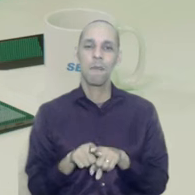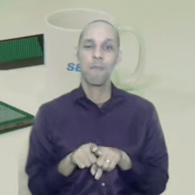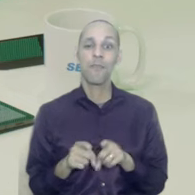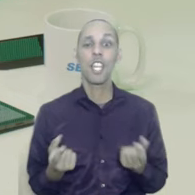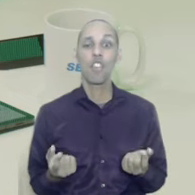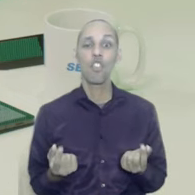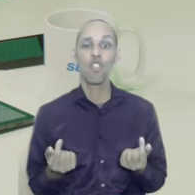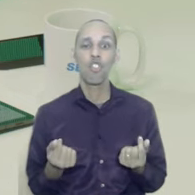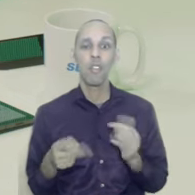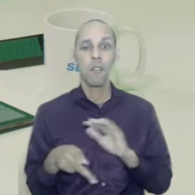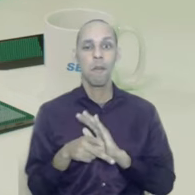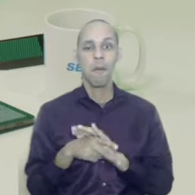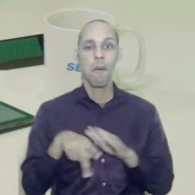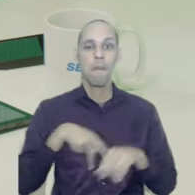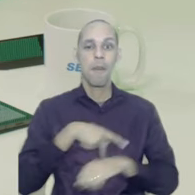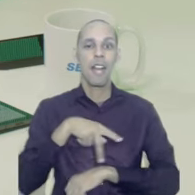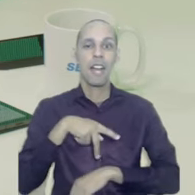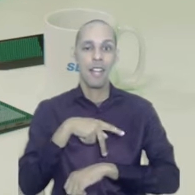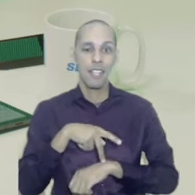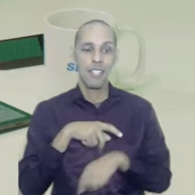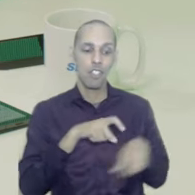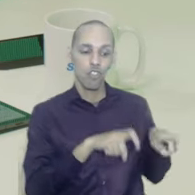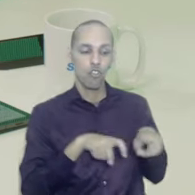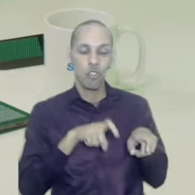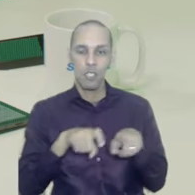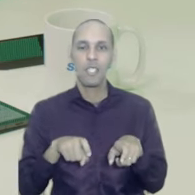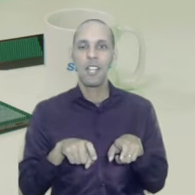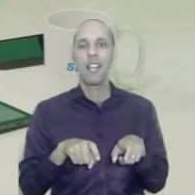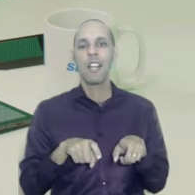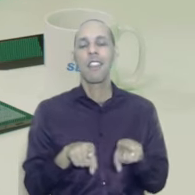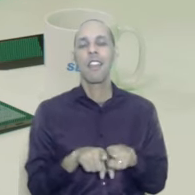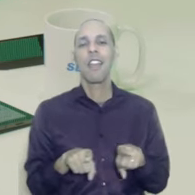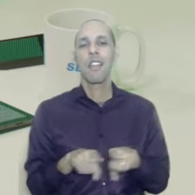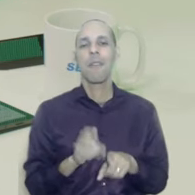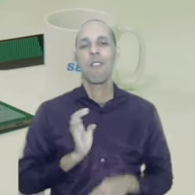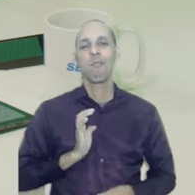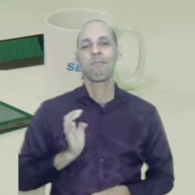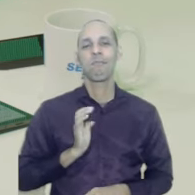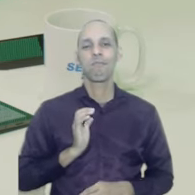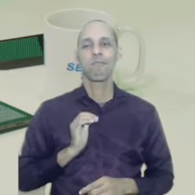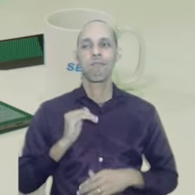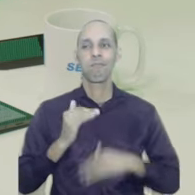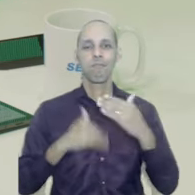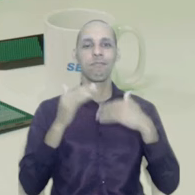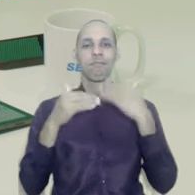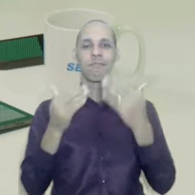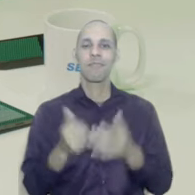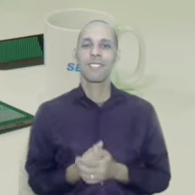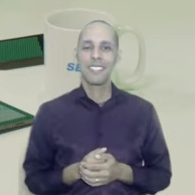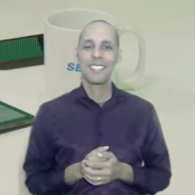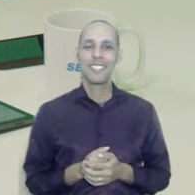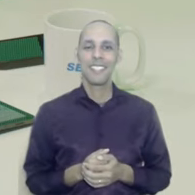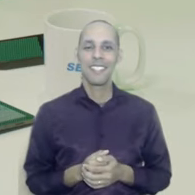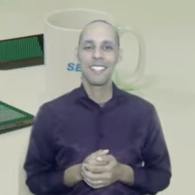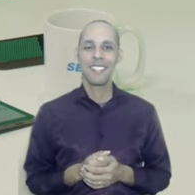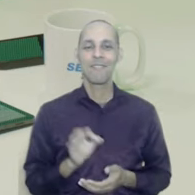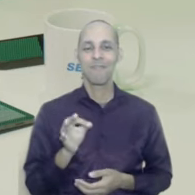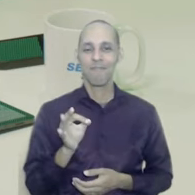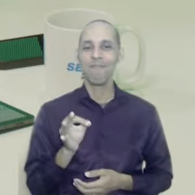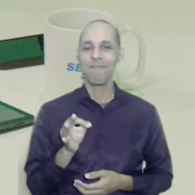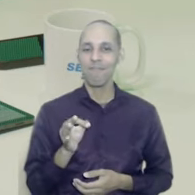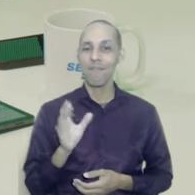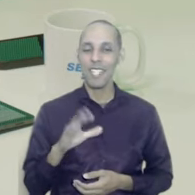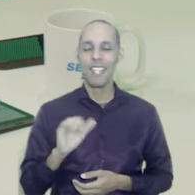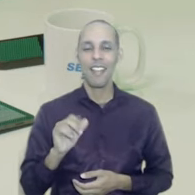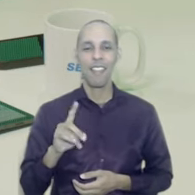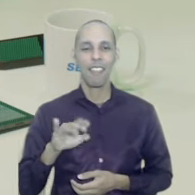produtor rural né a geração de riqueza aumenta para todo mundo em Cadeia né sim a ideia é é trabalhar na cadeia